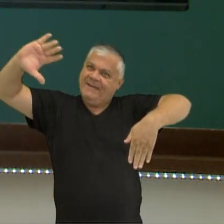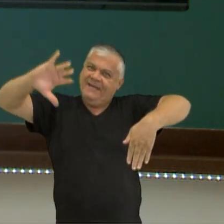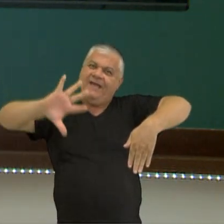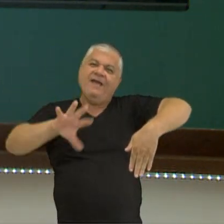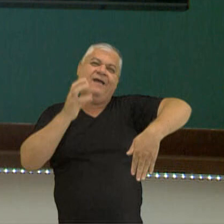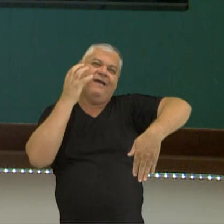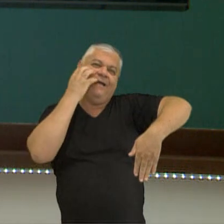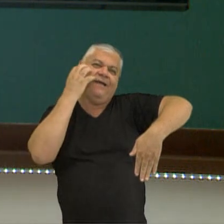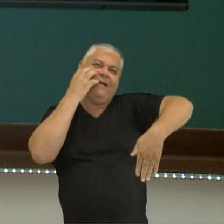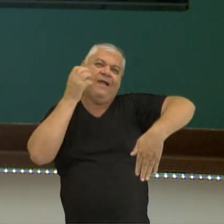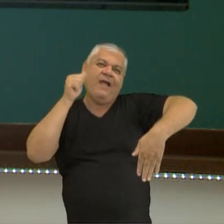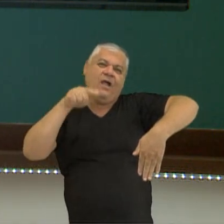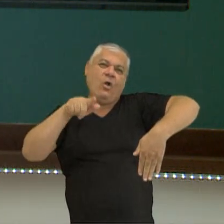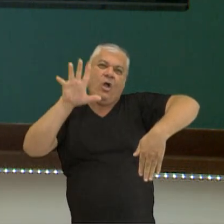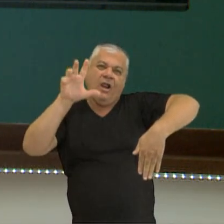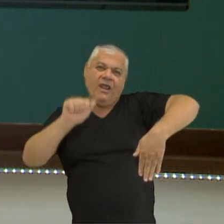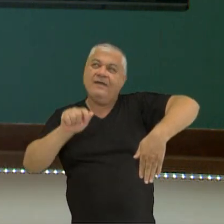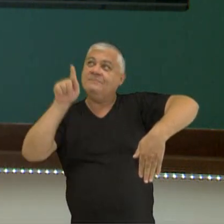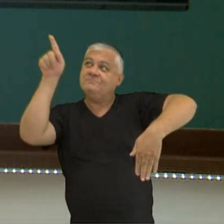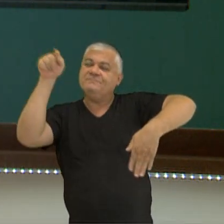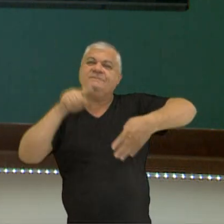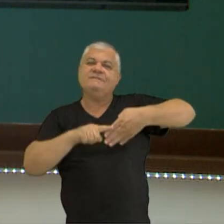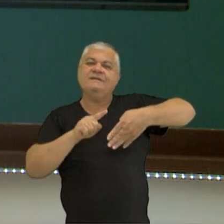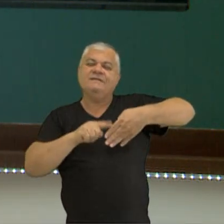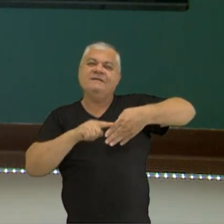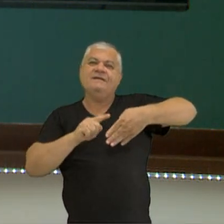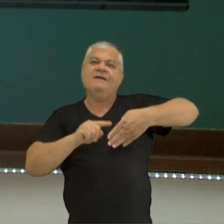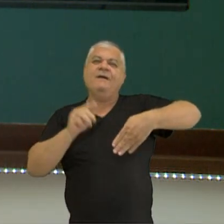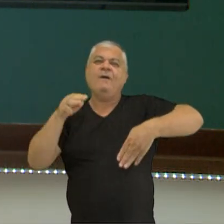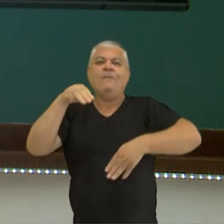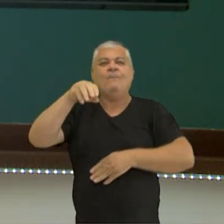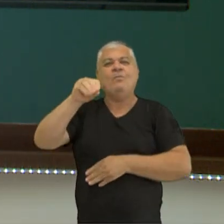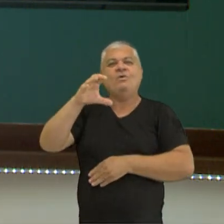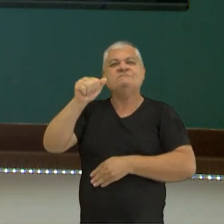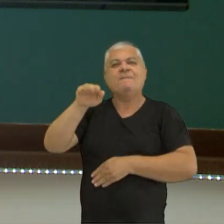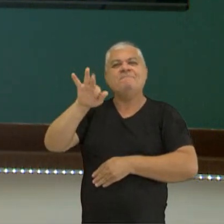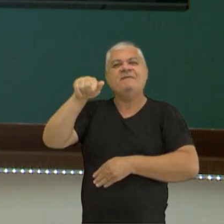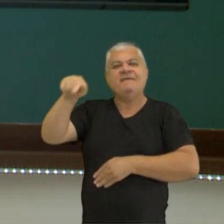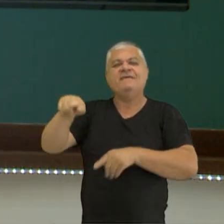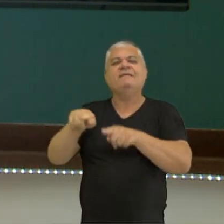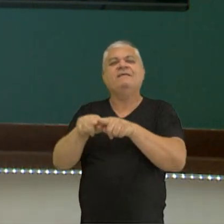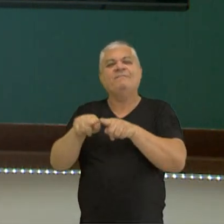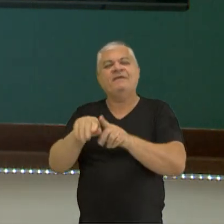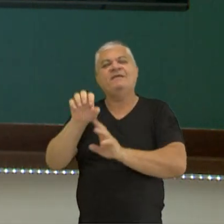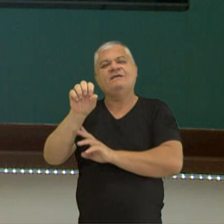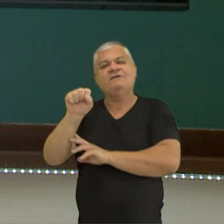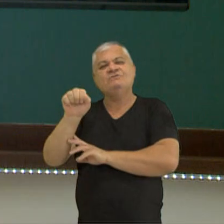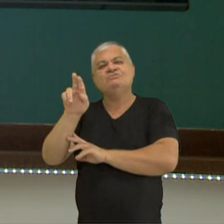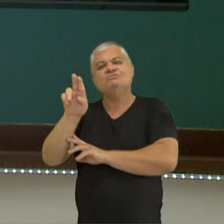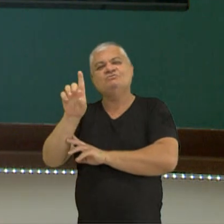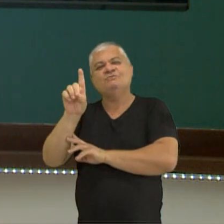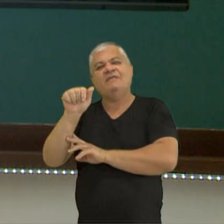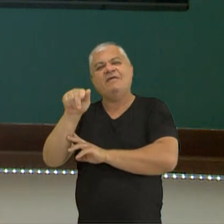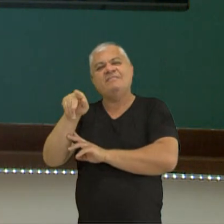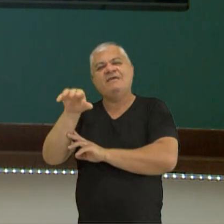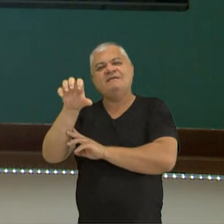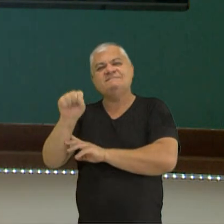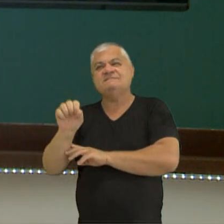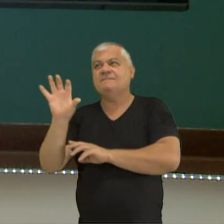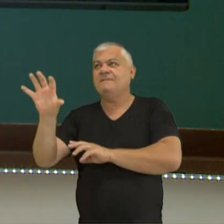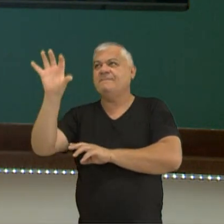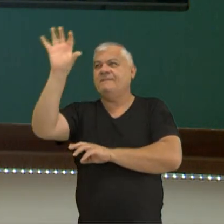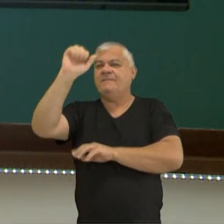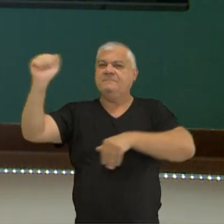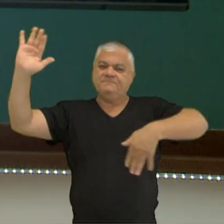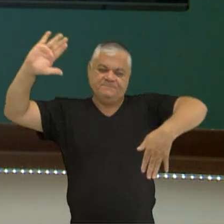Angola e de Moçambique, e principalmente os bantus e os sudaneses que foram trazidos para o